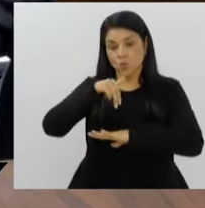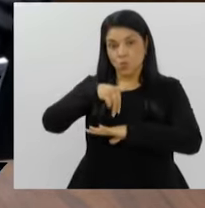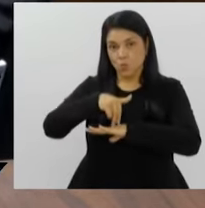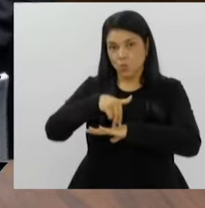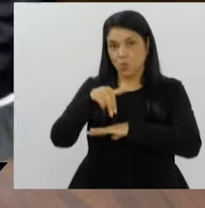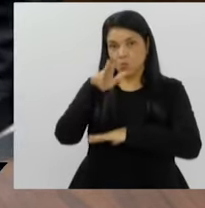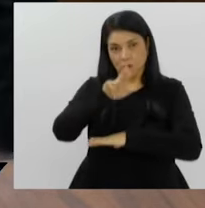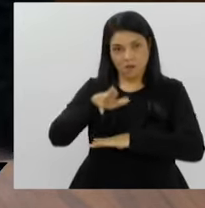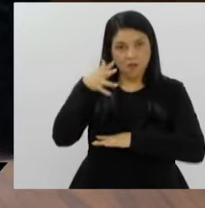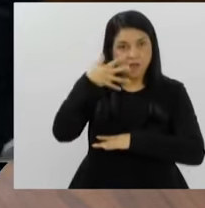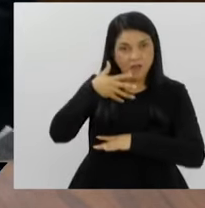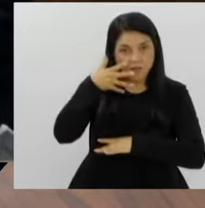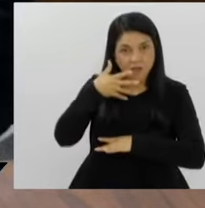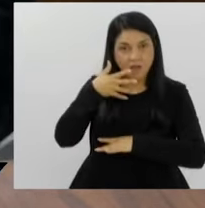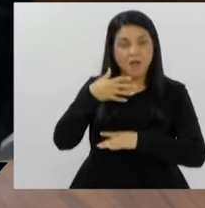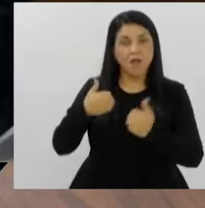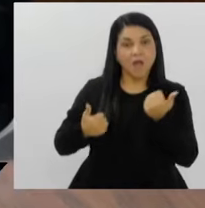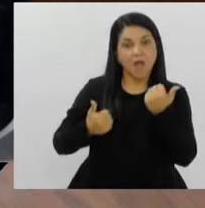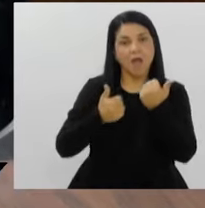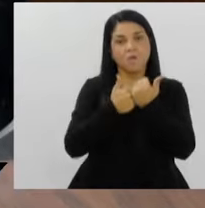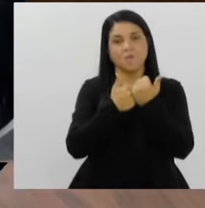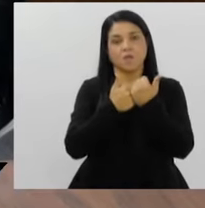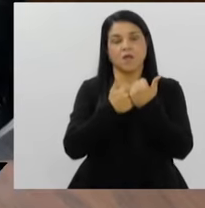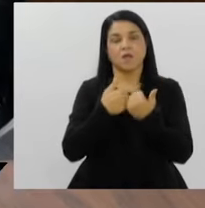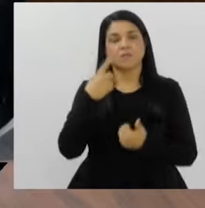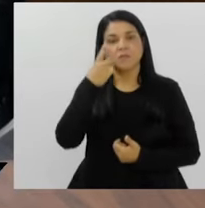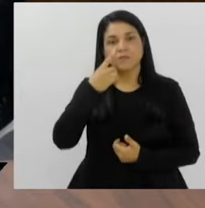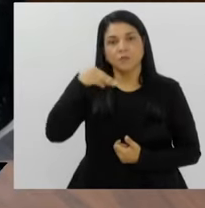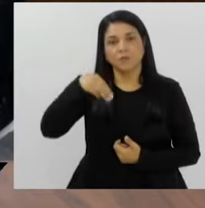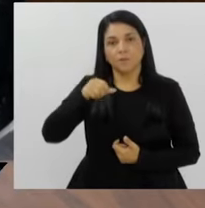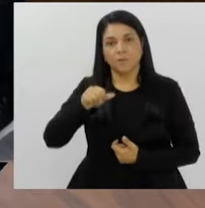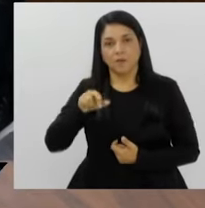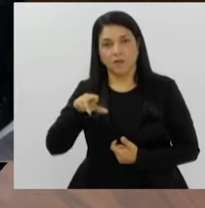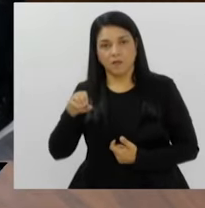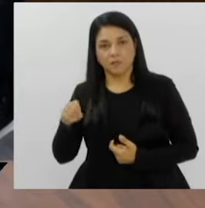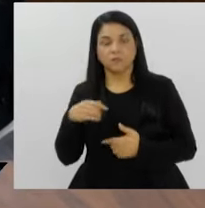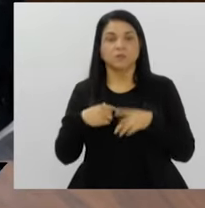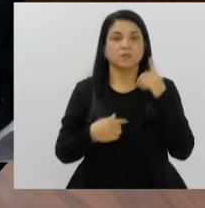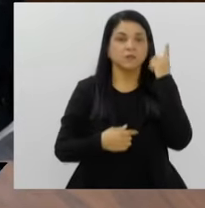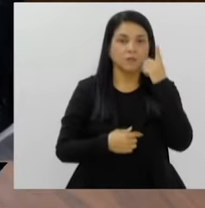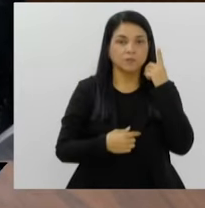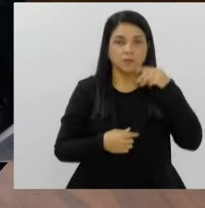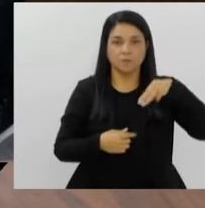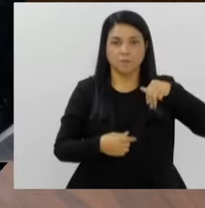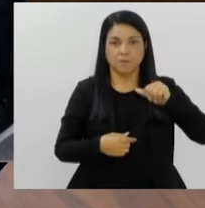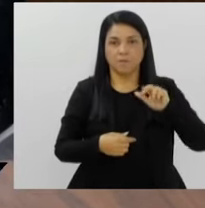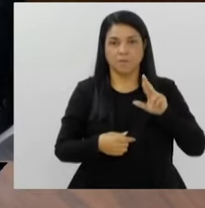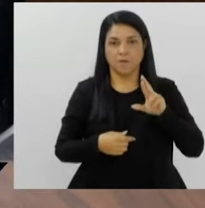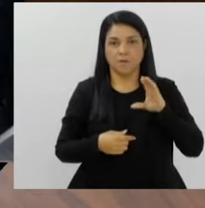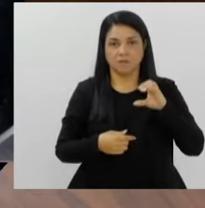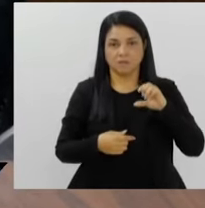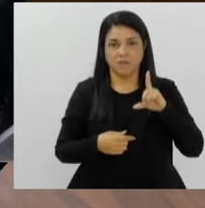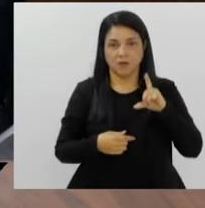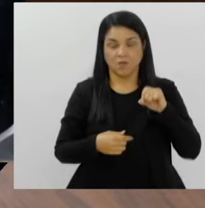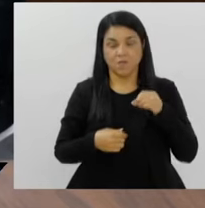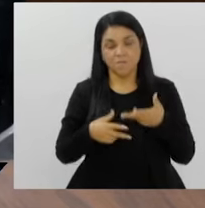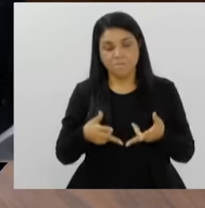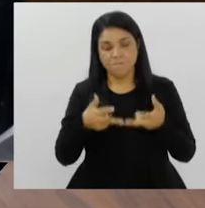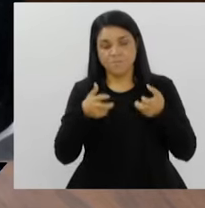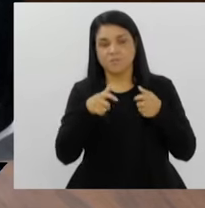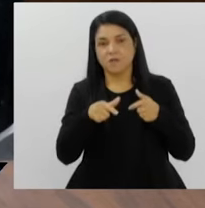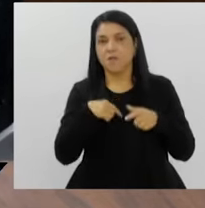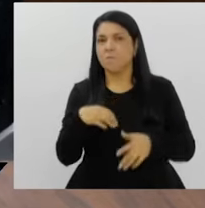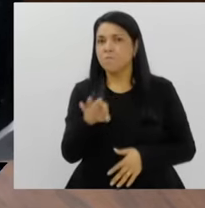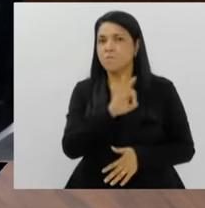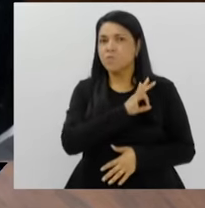hoje para apoiar o deputado Márcio Galberto e o deputado Marcelo, porque eu vejo aqui que eles são